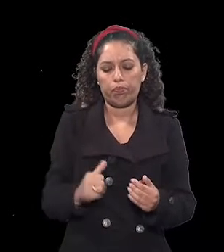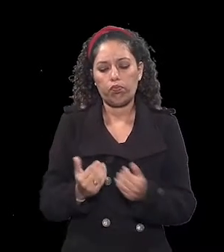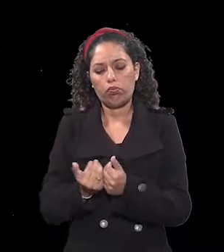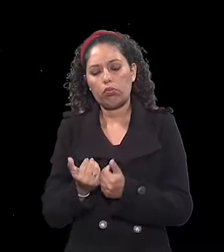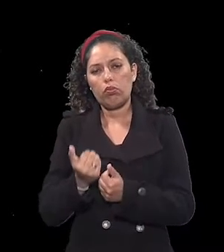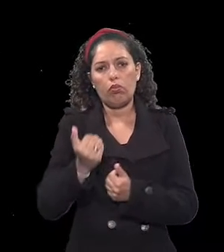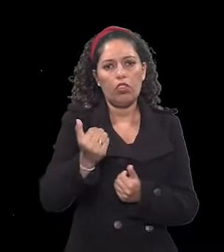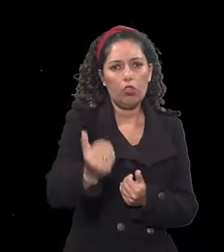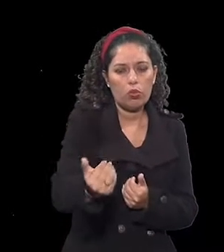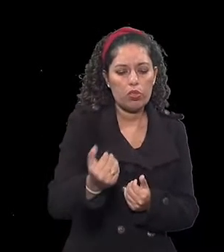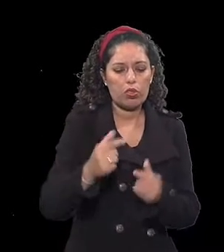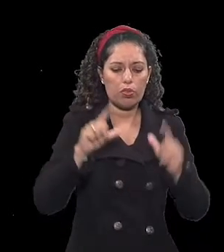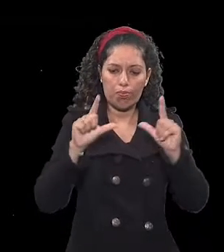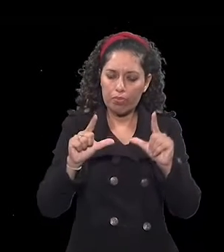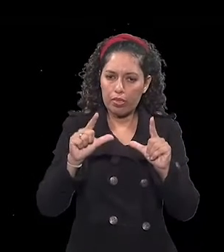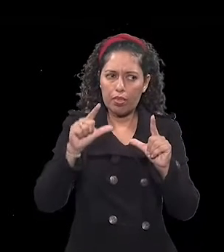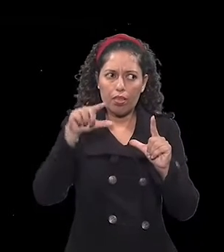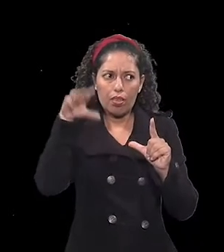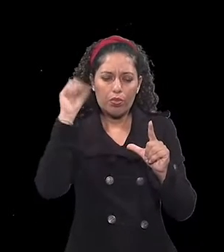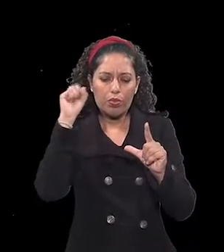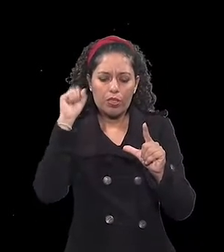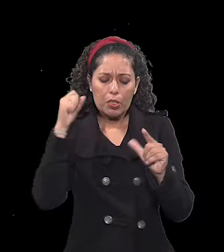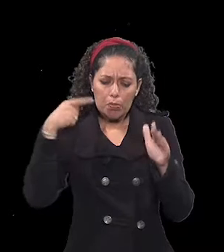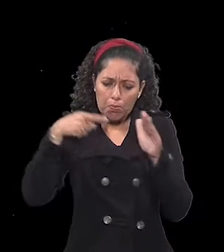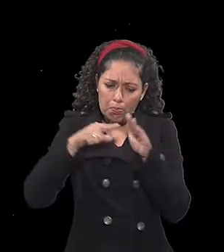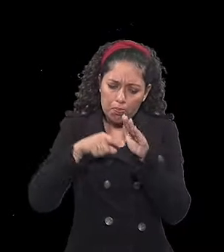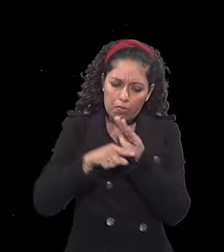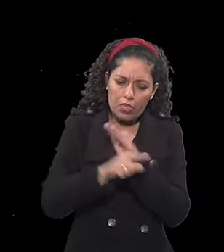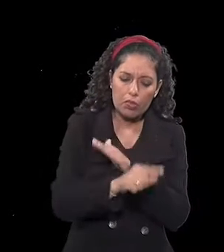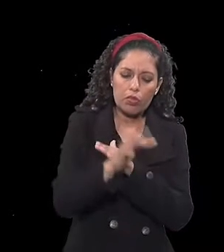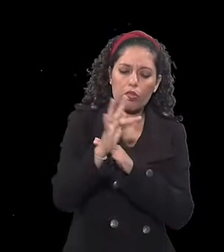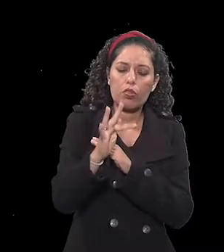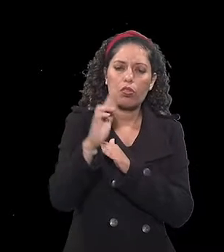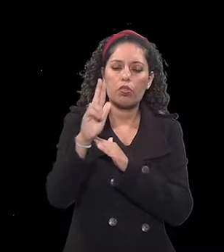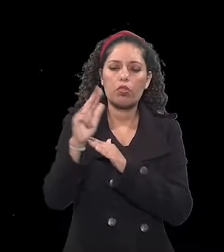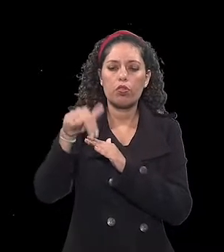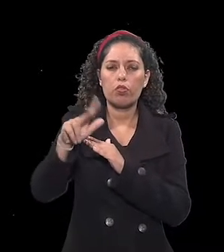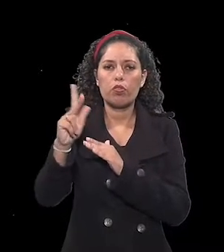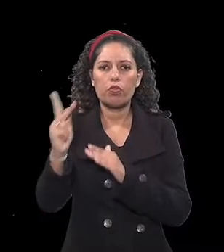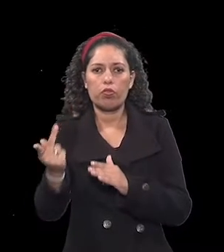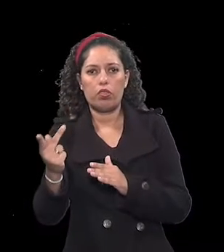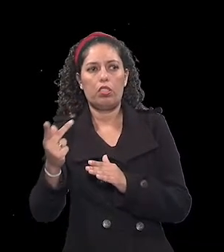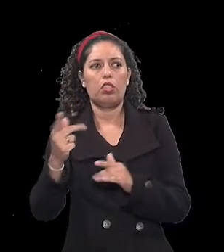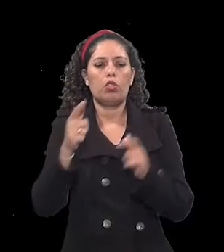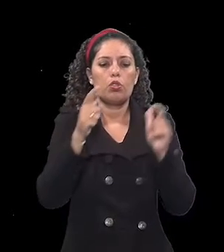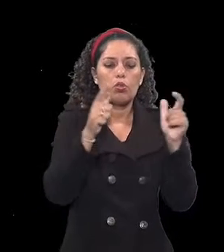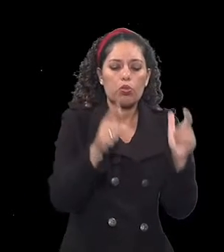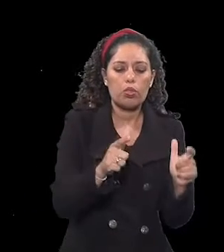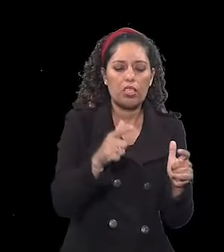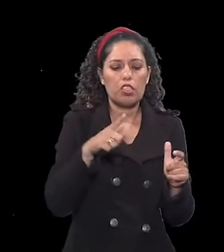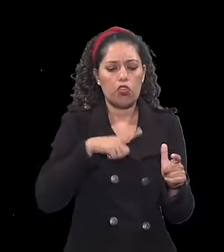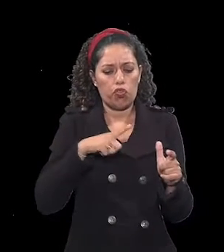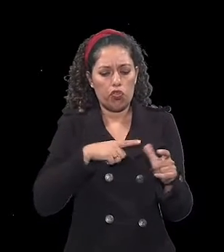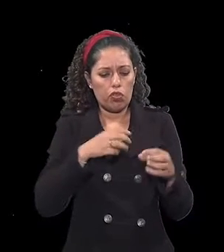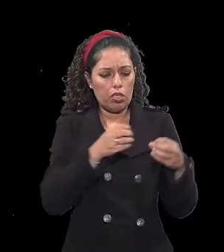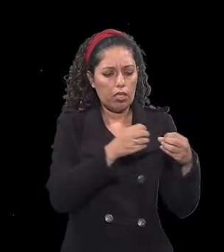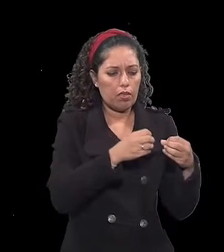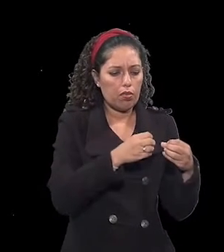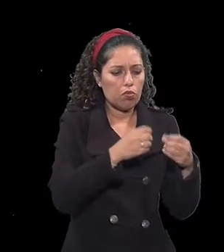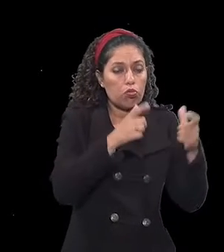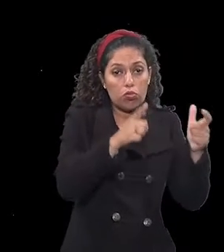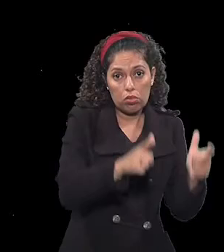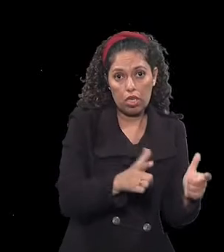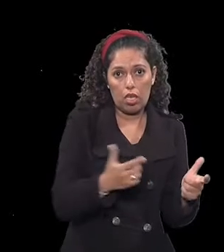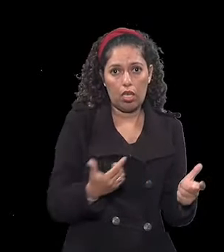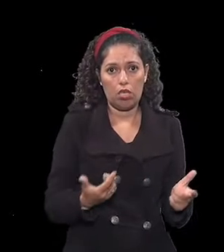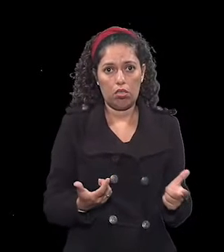E a partir daí a partir dessa fita cassete eu comecei a me aprofundar, né, e no lugar onde eu morava existia alguns bailes próximos,